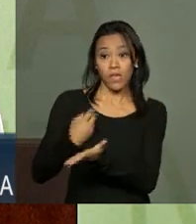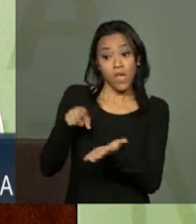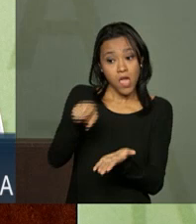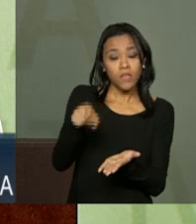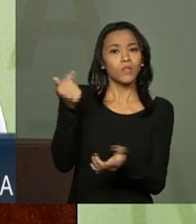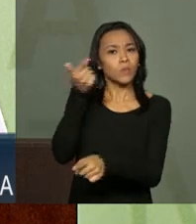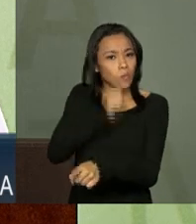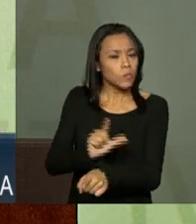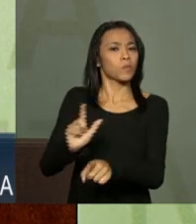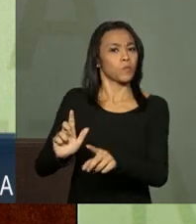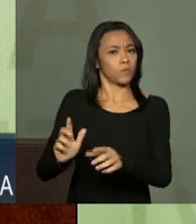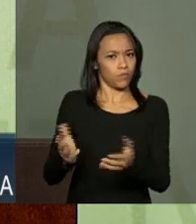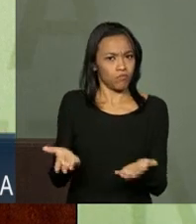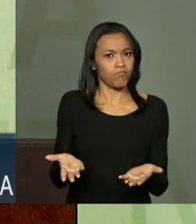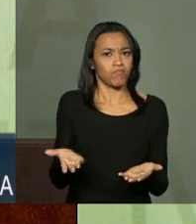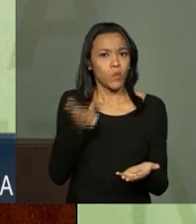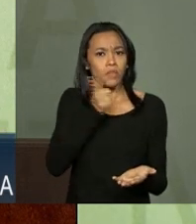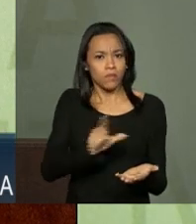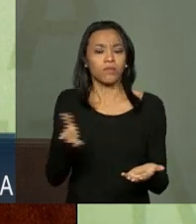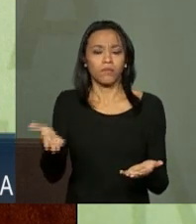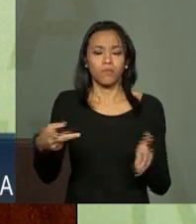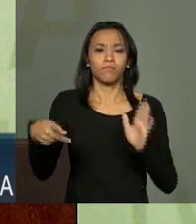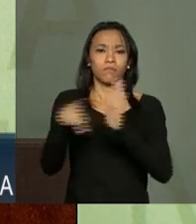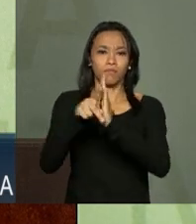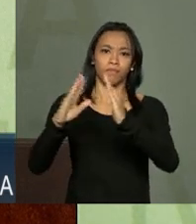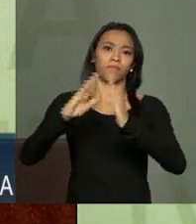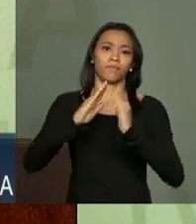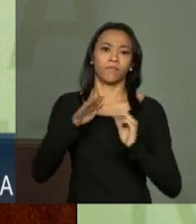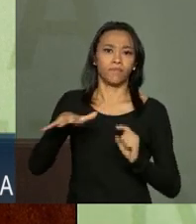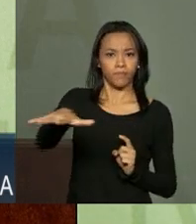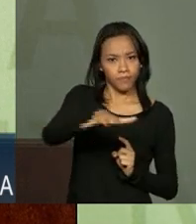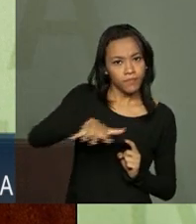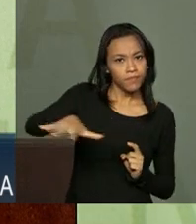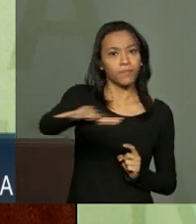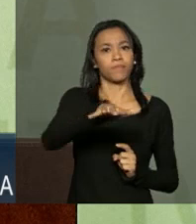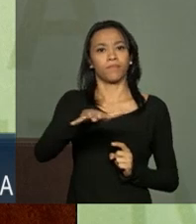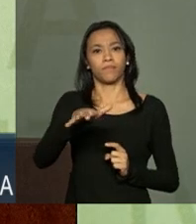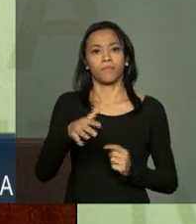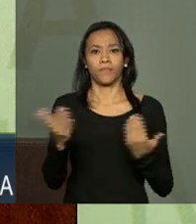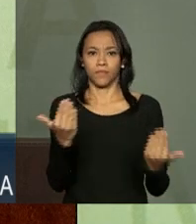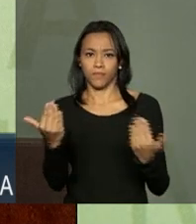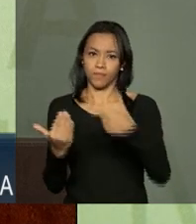um desempenho acima da média em relação a todos os demais.